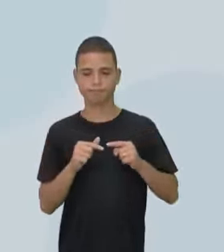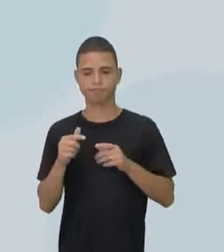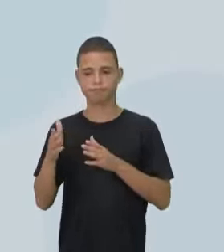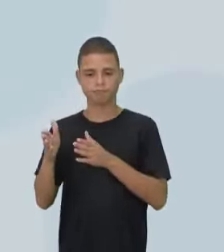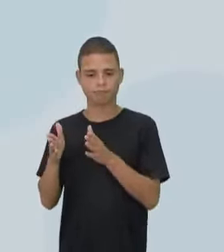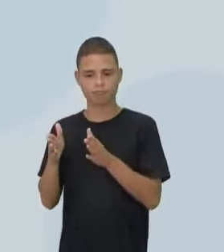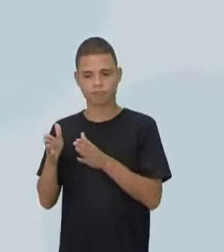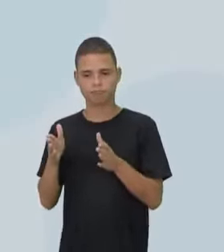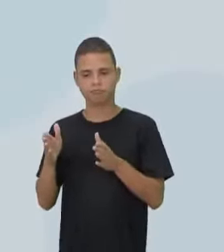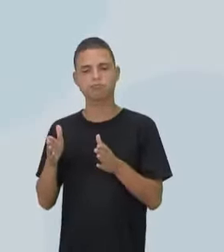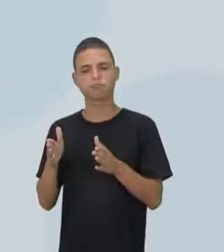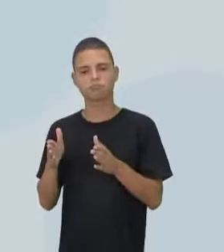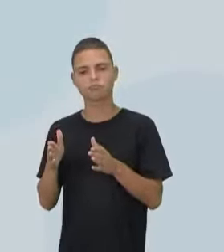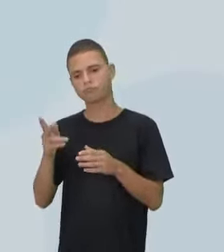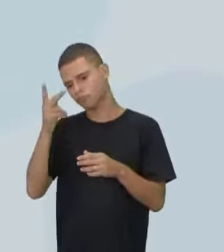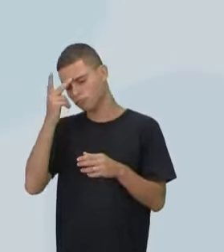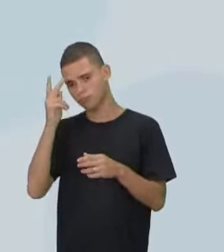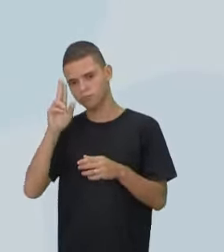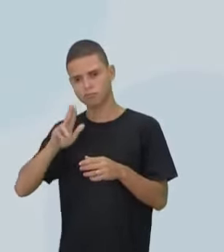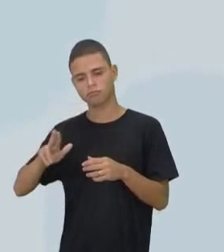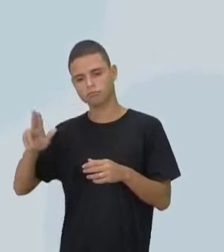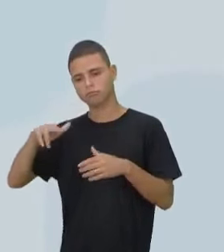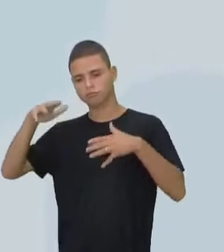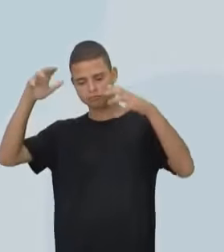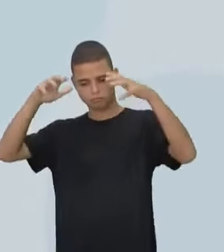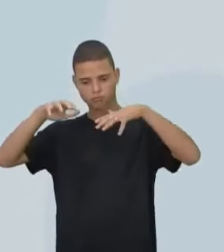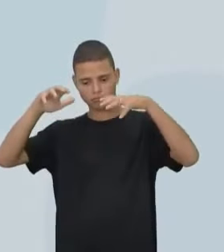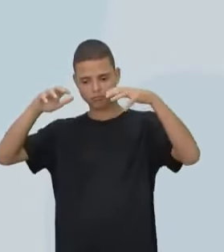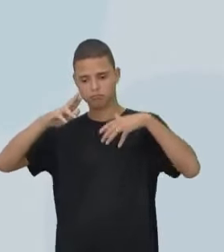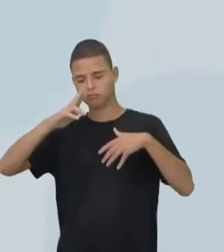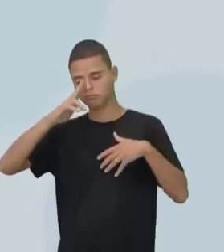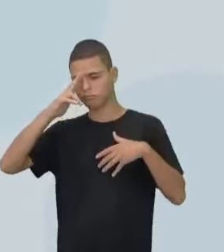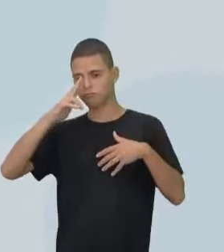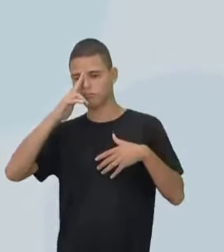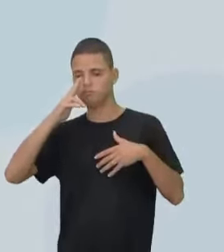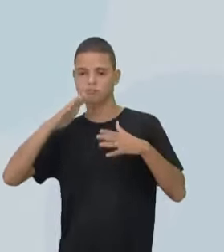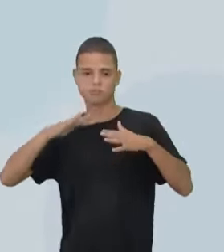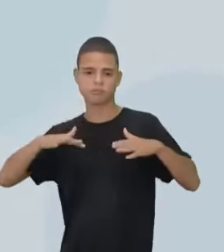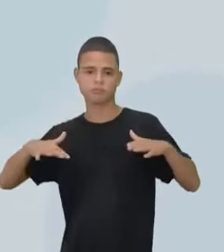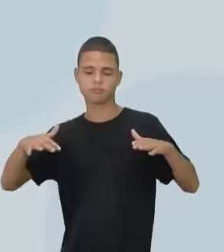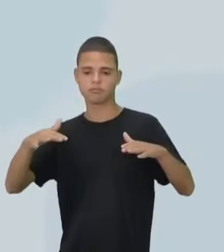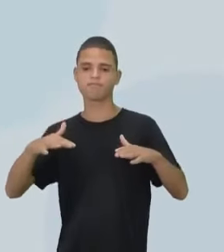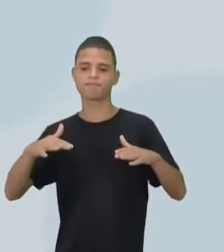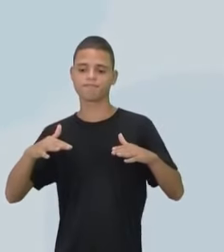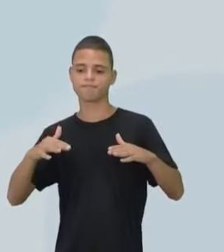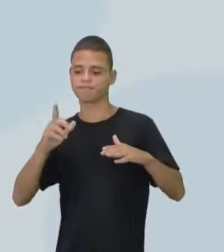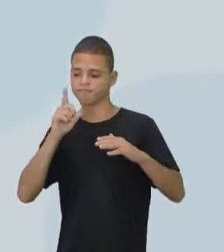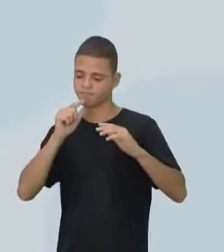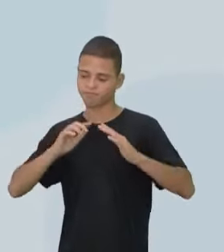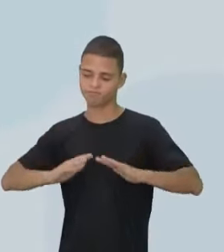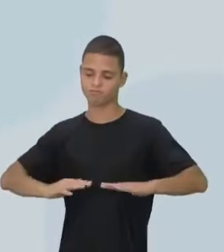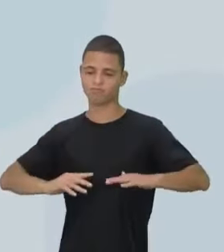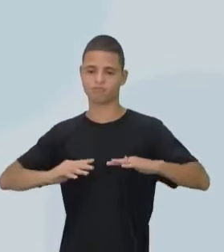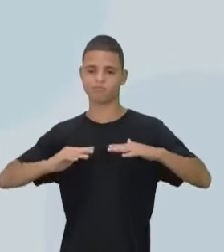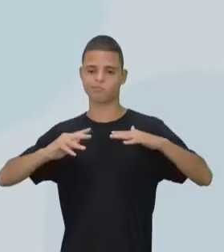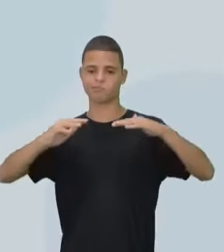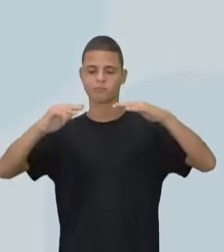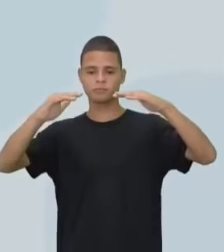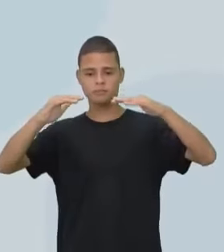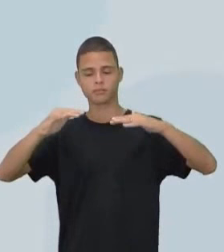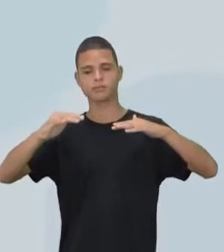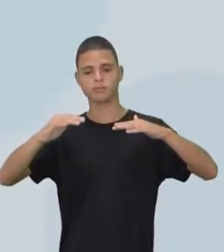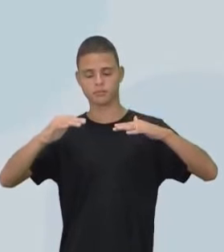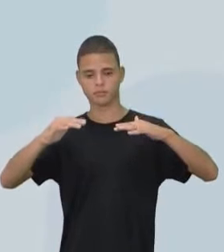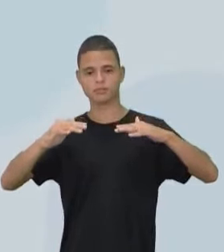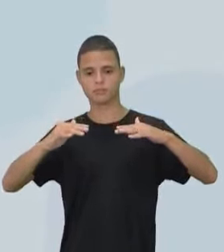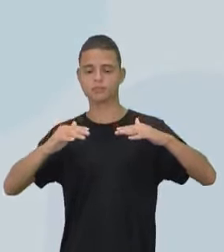para lazer, mas quando chove muito forte, toda essa área é alagada, no caso inundada, né, tecnicamente,